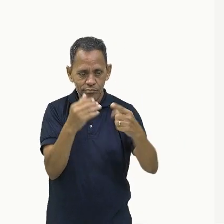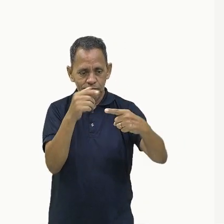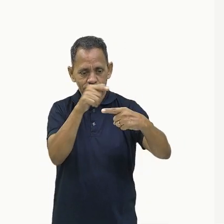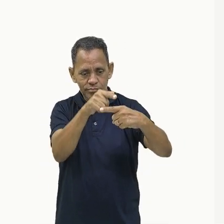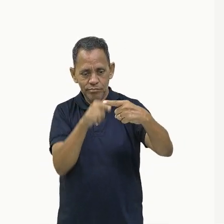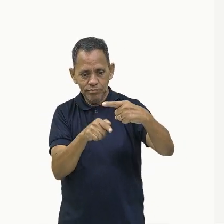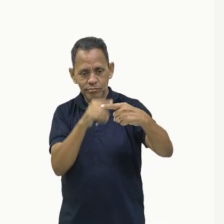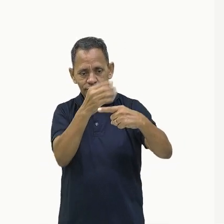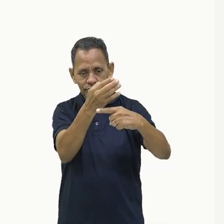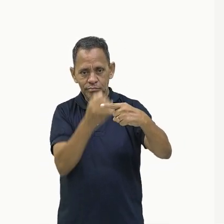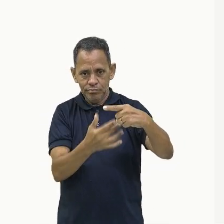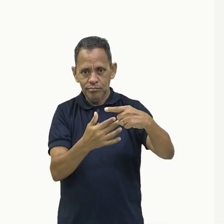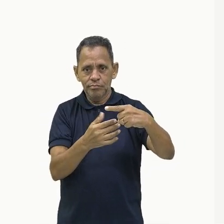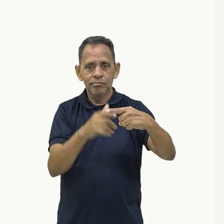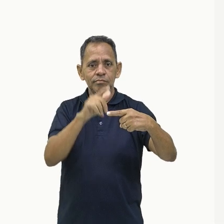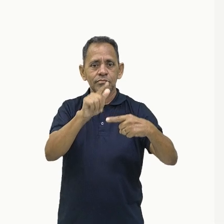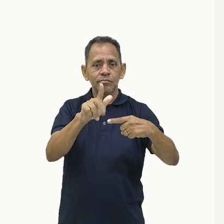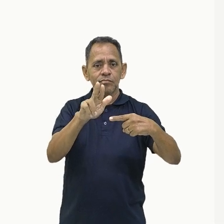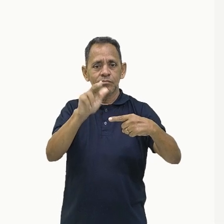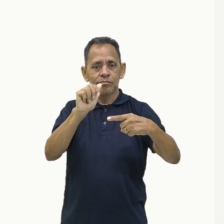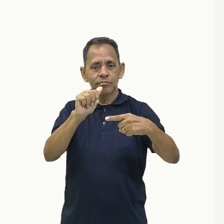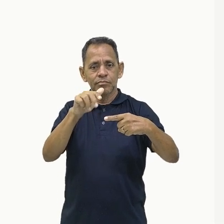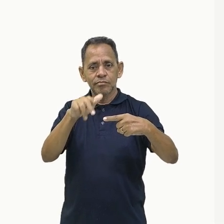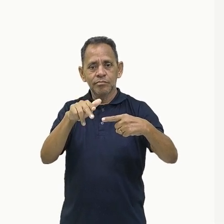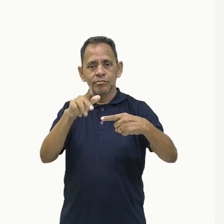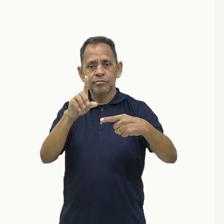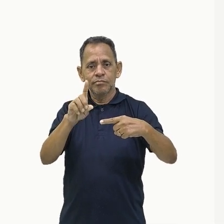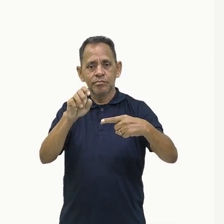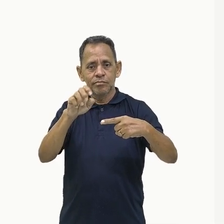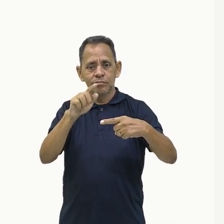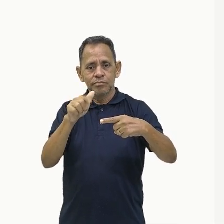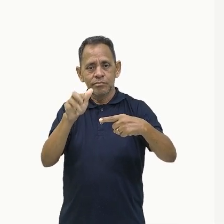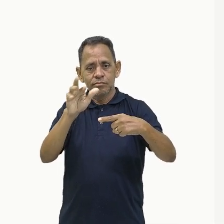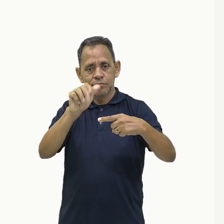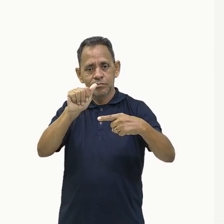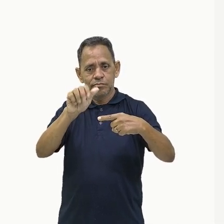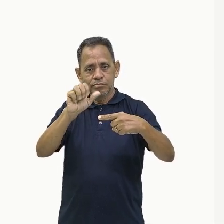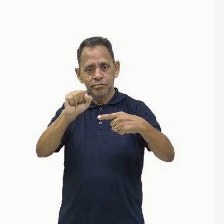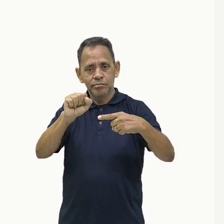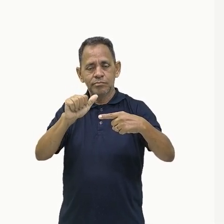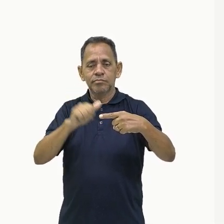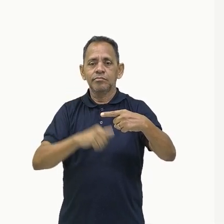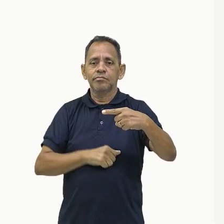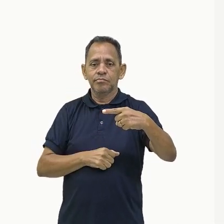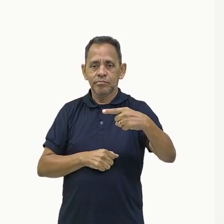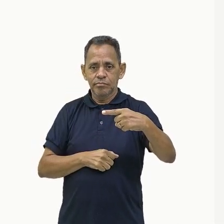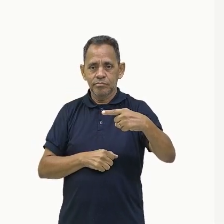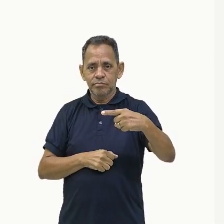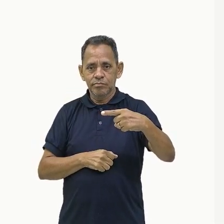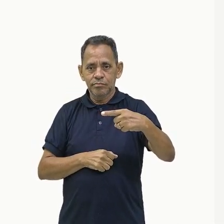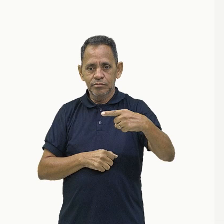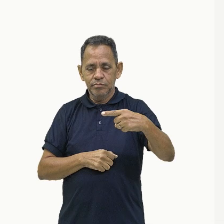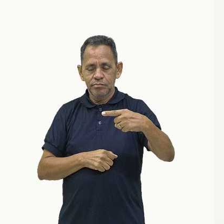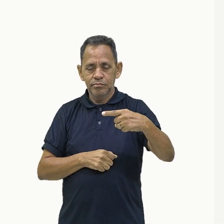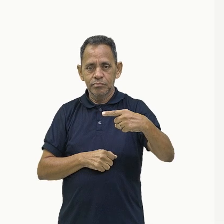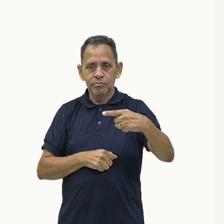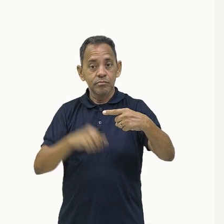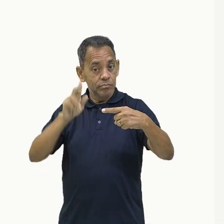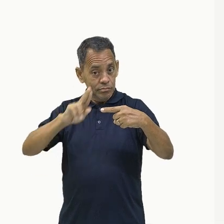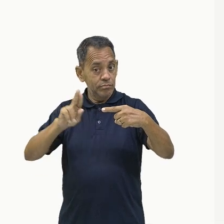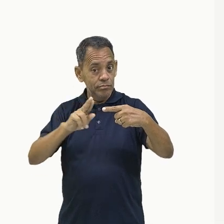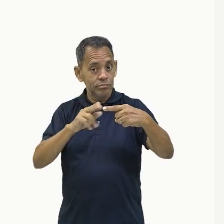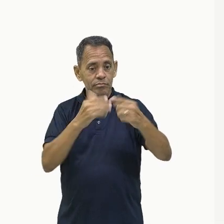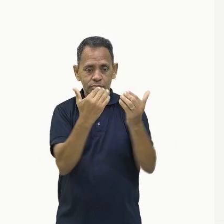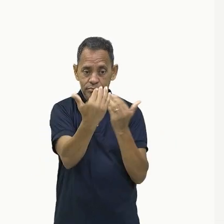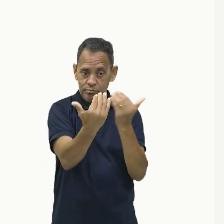duas grandezas. Ou melhor, usamos, né, razão para fazer comparação entre duas grandezas. Foi o